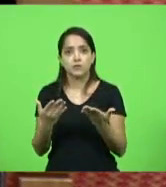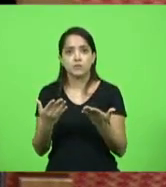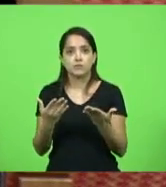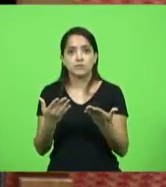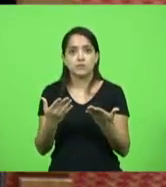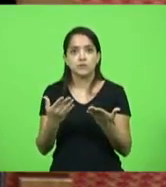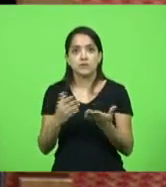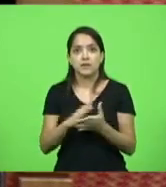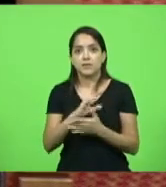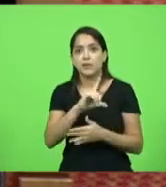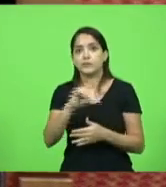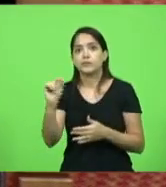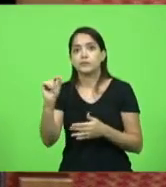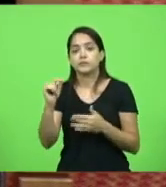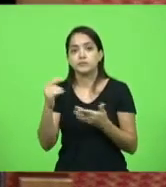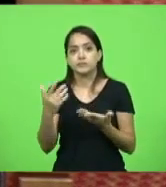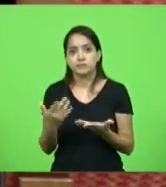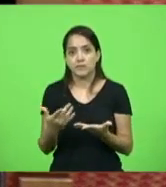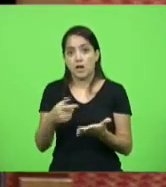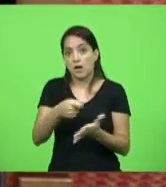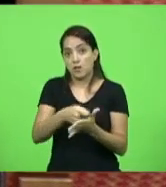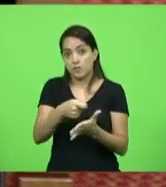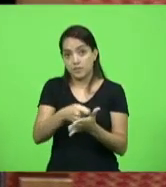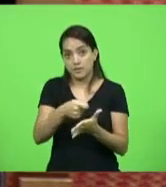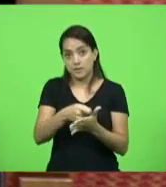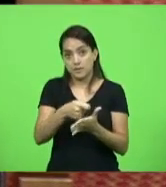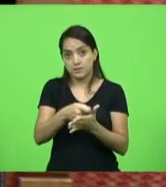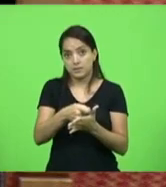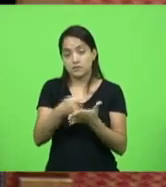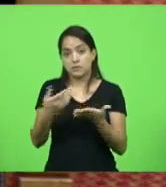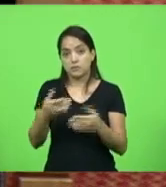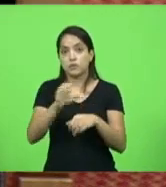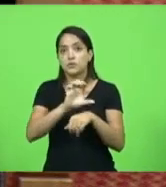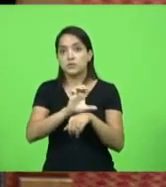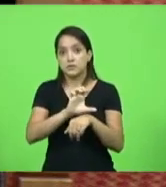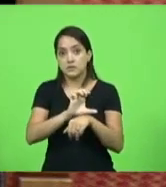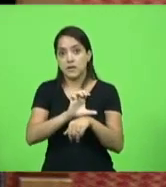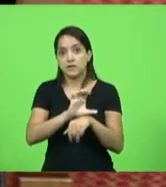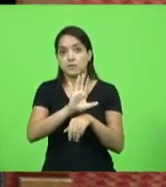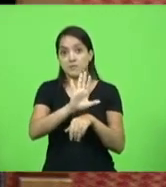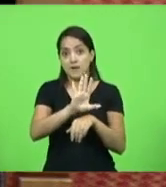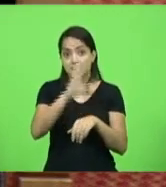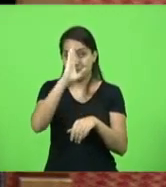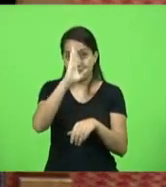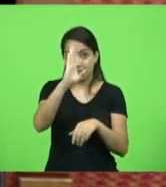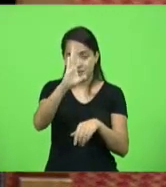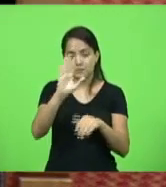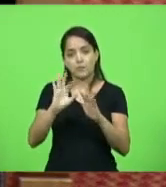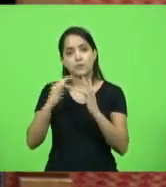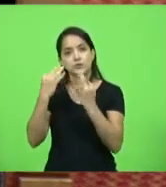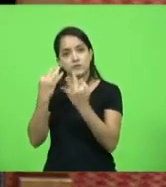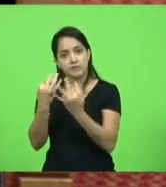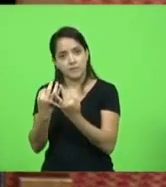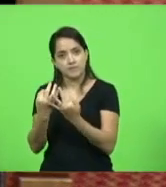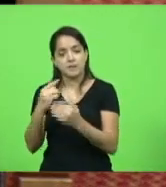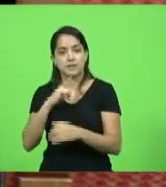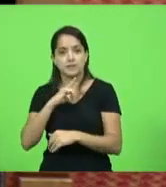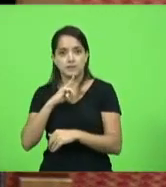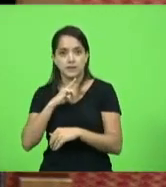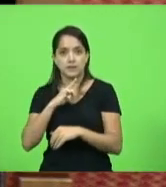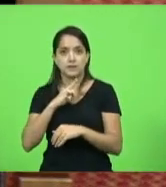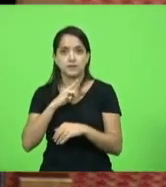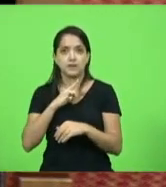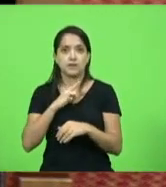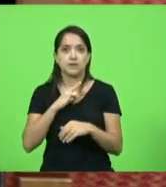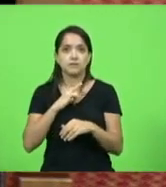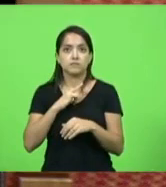fuga à obrigação que o Estado tem, mas principalmente a família tem, de